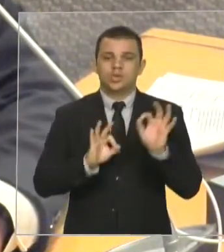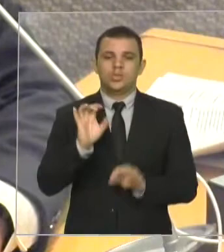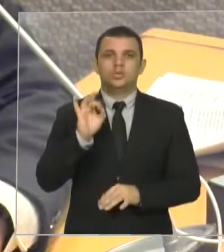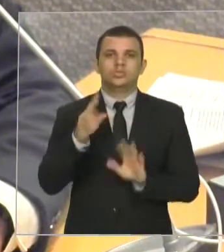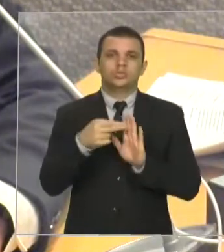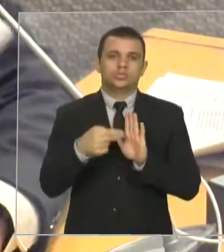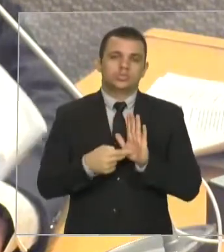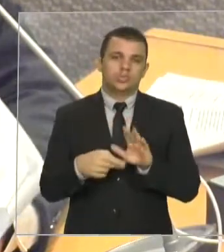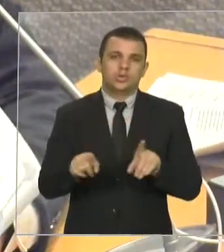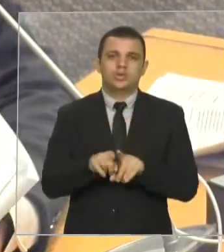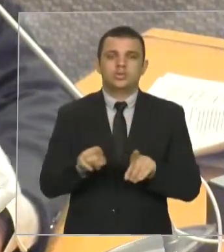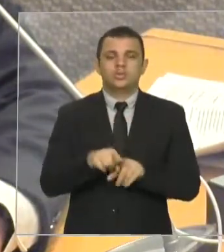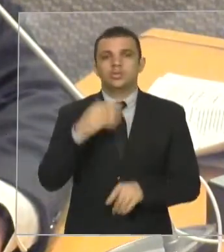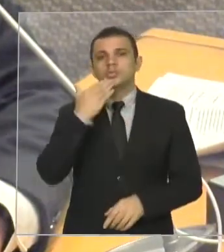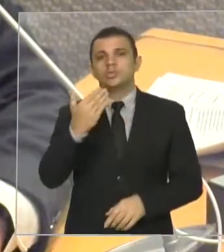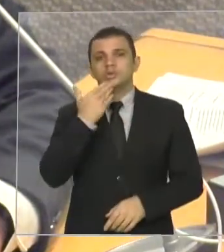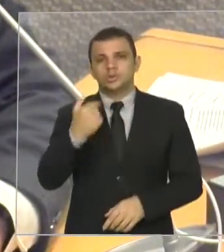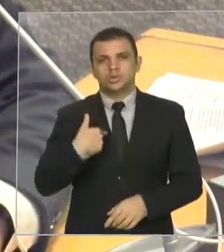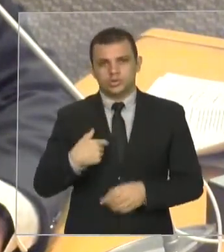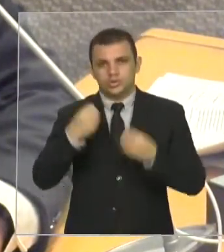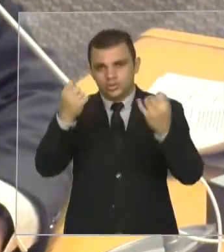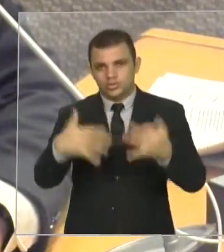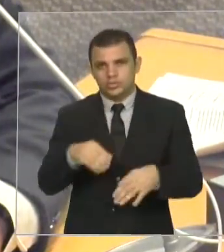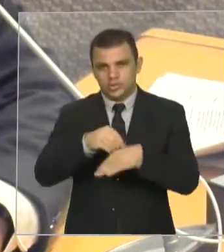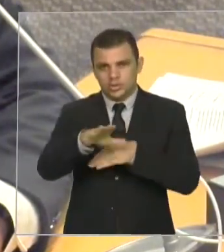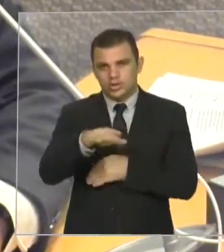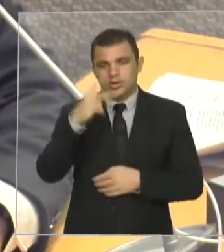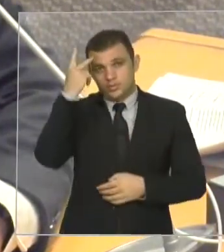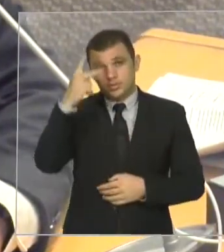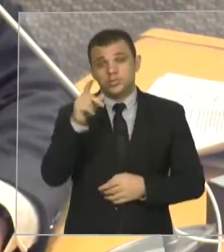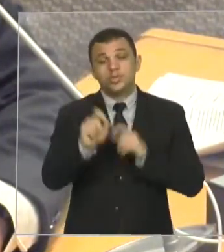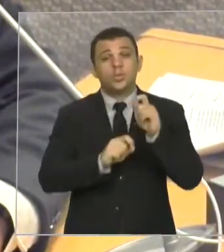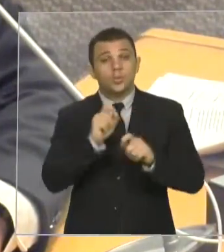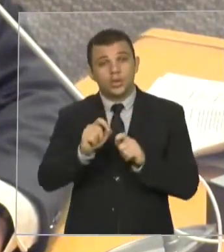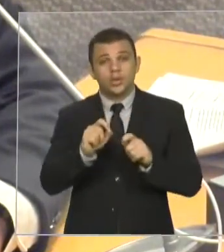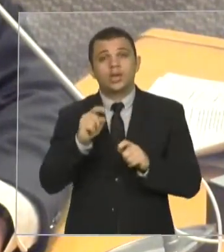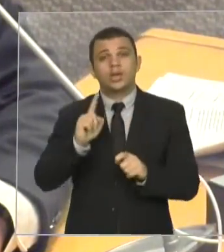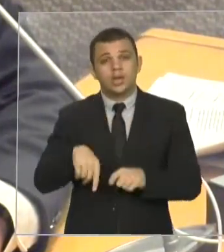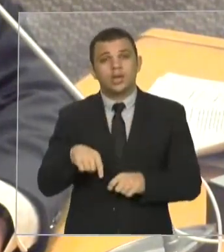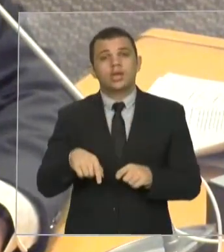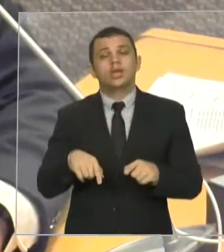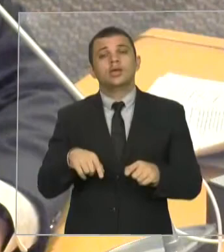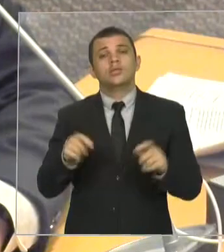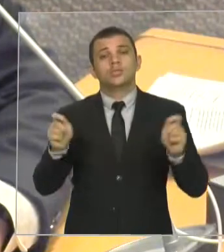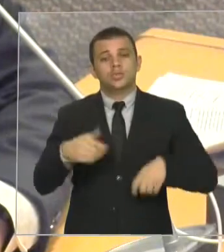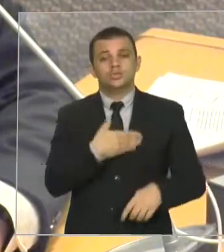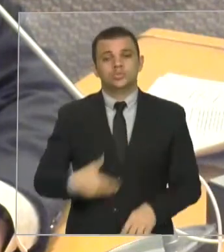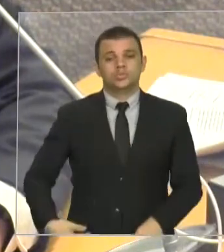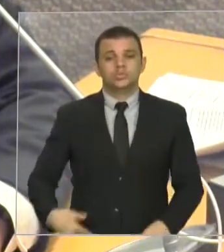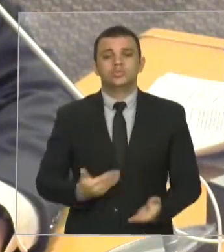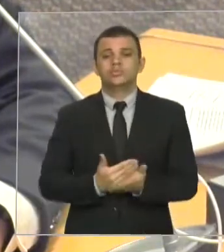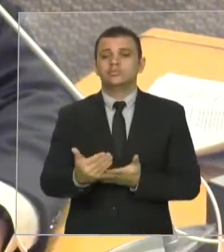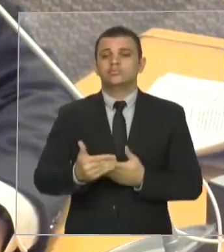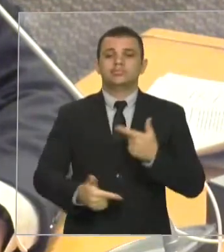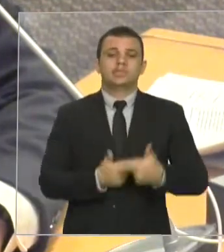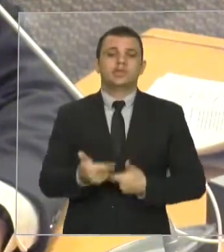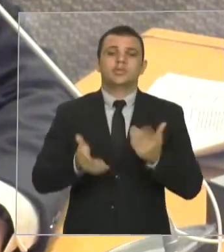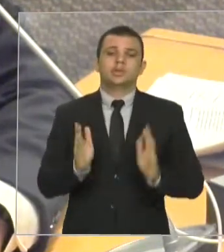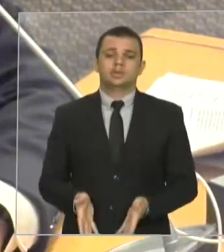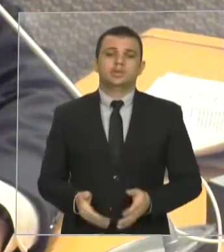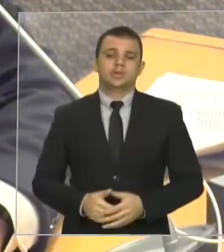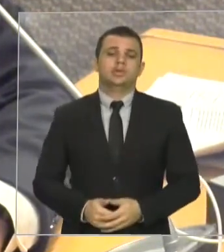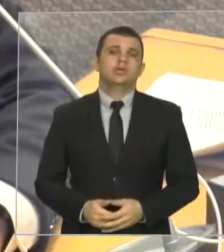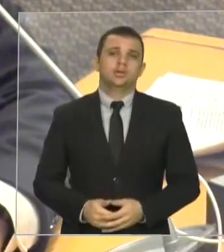esse esclarecimento que veio fazer a Vossa Excelência, que atendendo esse pedido para que o governo possa começar imediatamente a executar essas ações. Nós não iremos